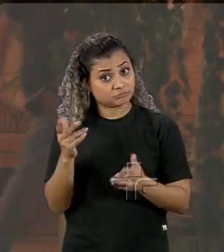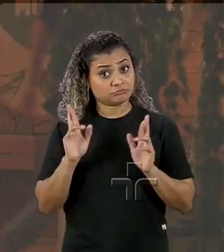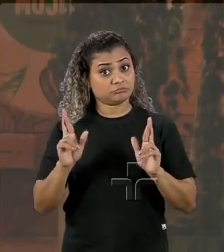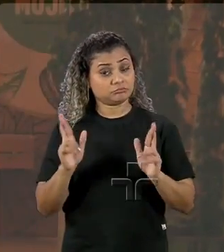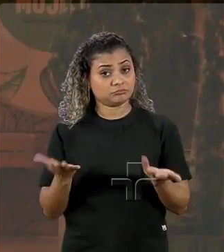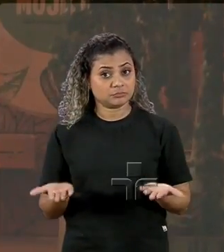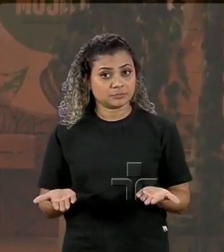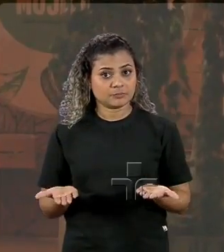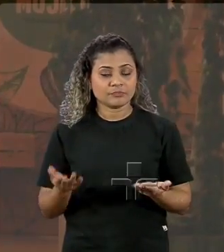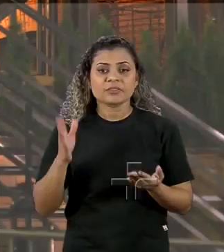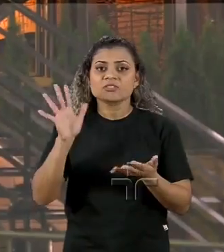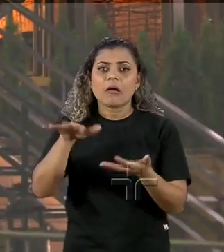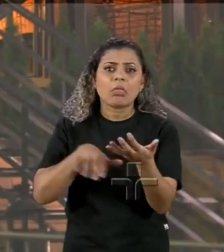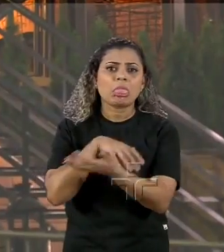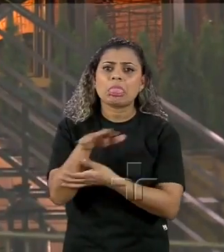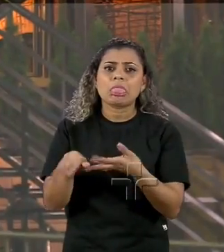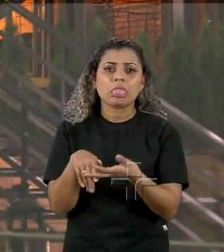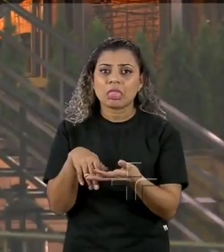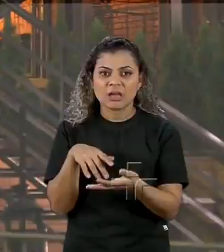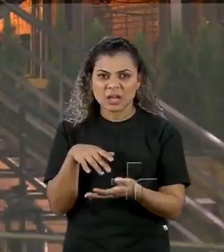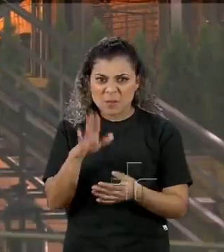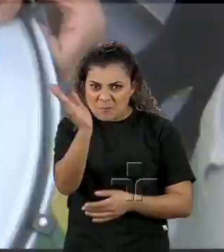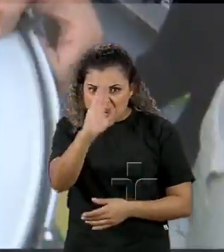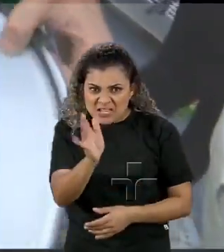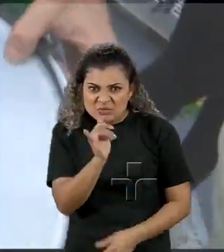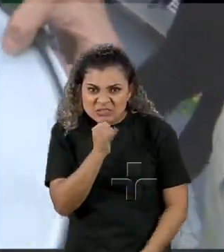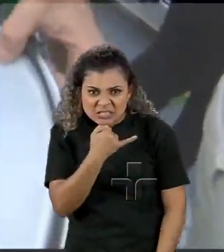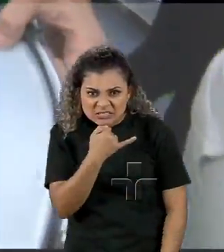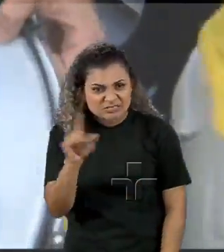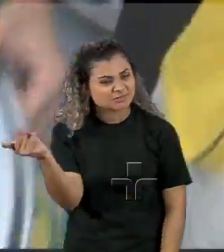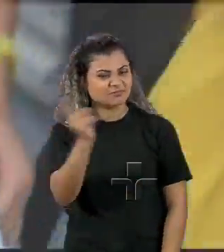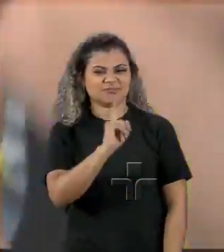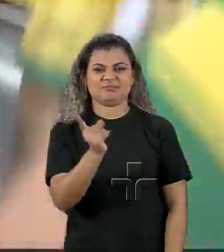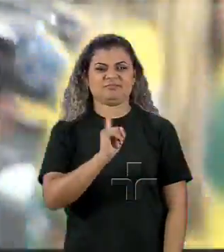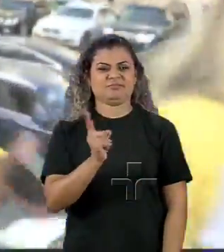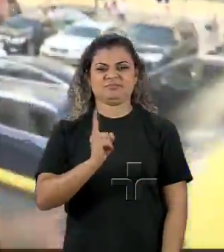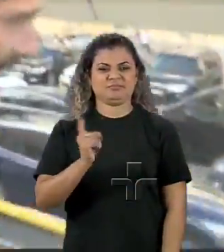essa confusão toda não desanimou a torcida brasileira,